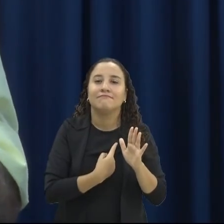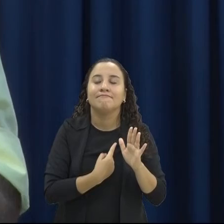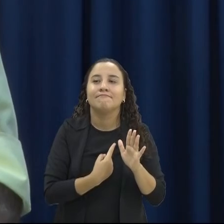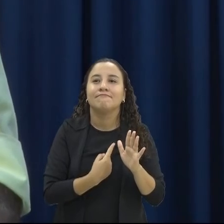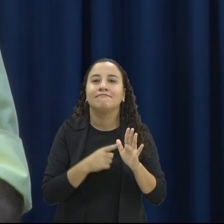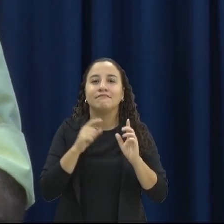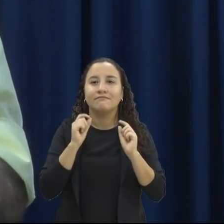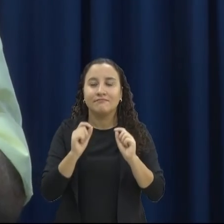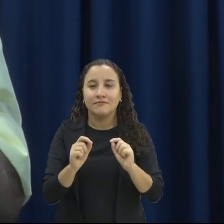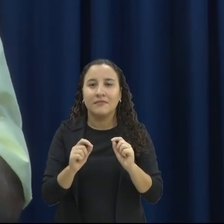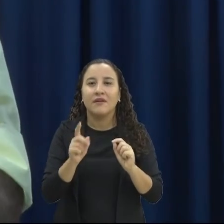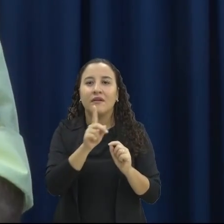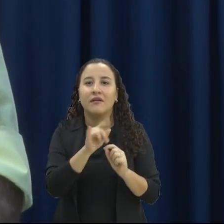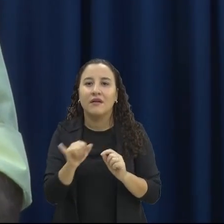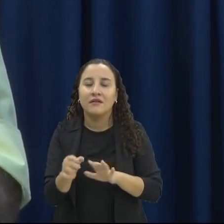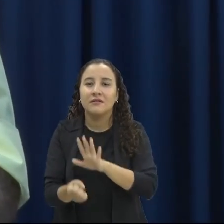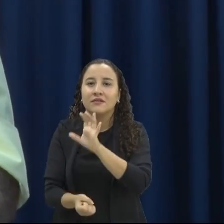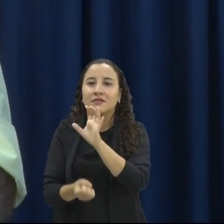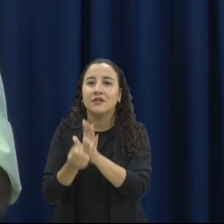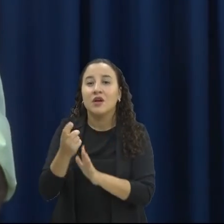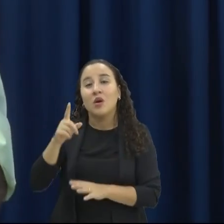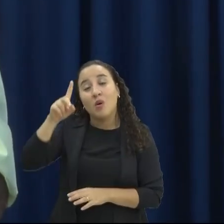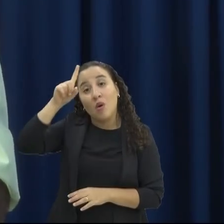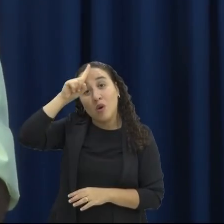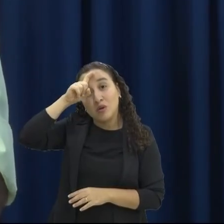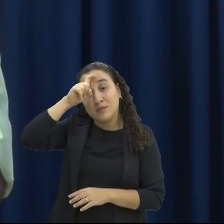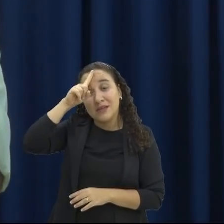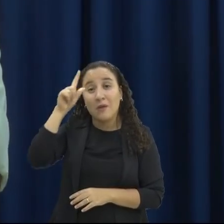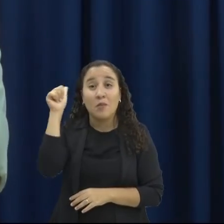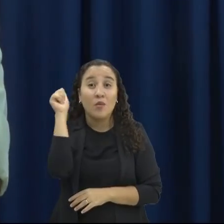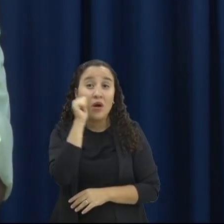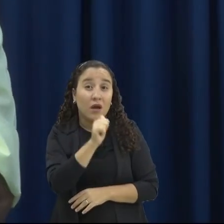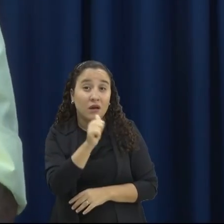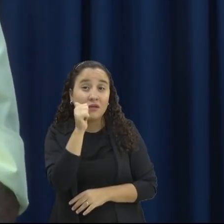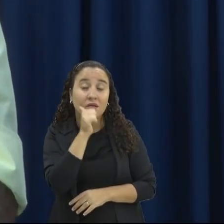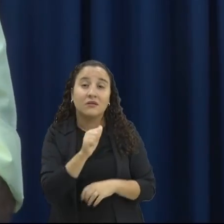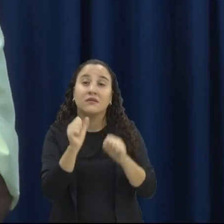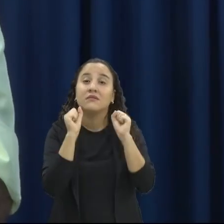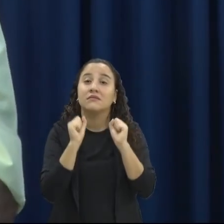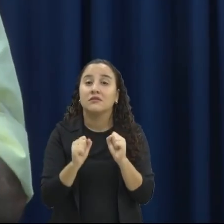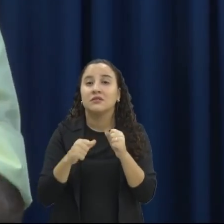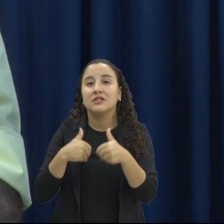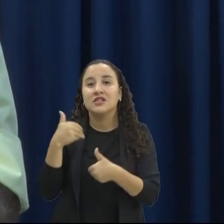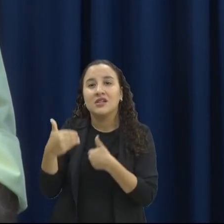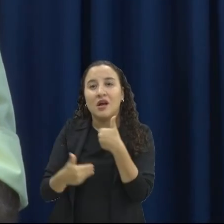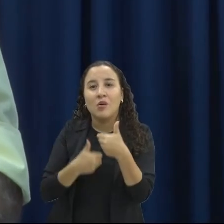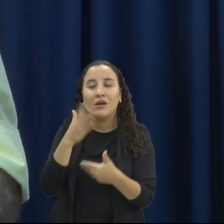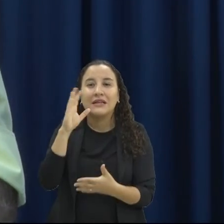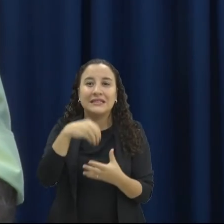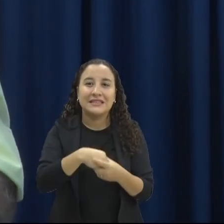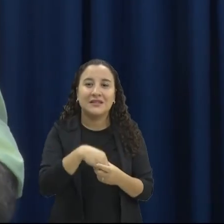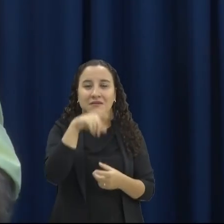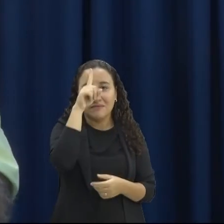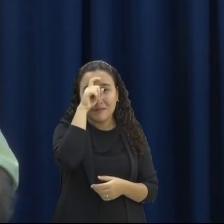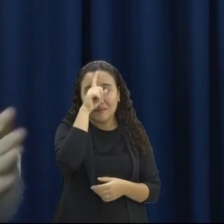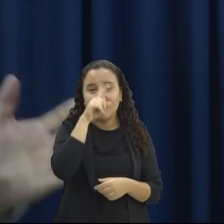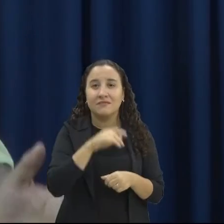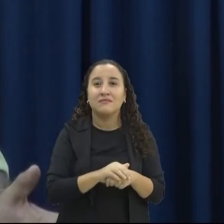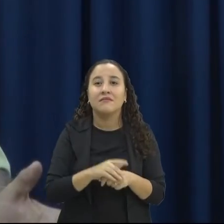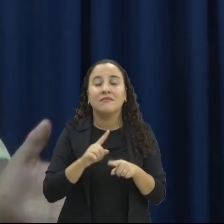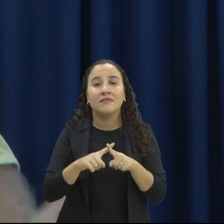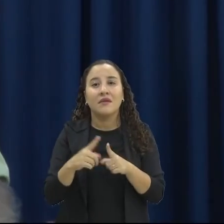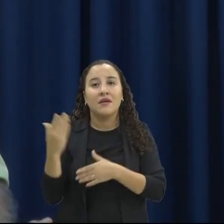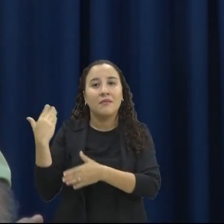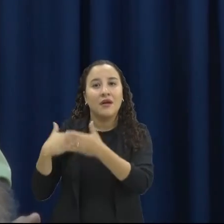verdadeiramente implantar o Hospital da Mulher, para que as mulheres tenham a sua saúde cuidada nesse hospital, mesmo que o governo do